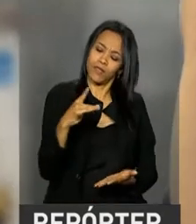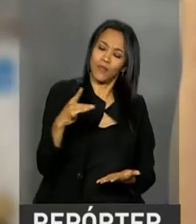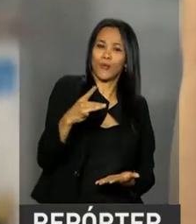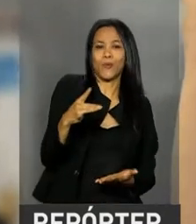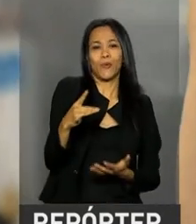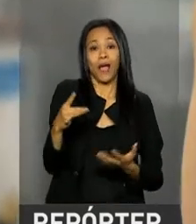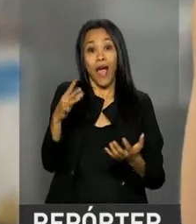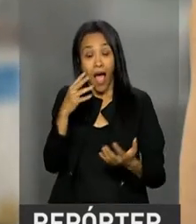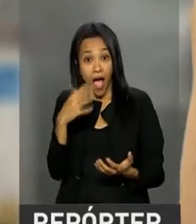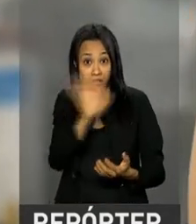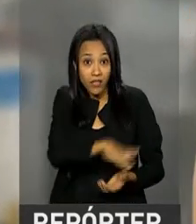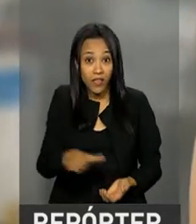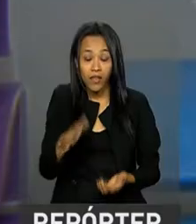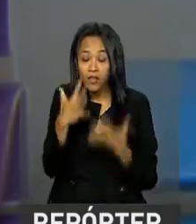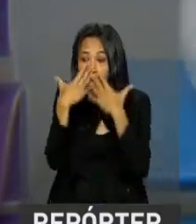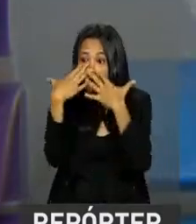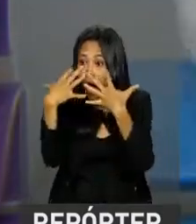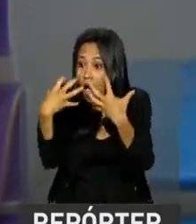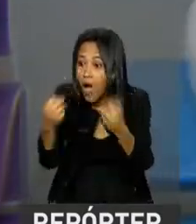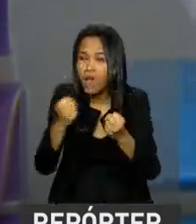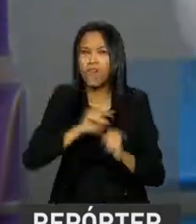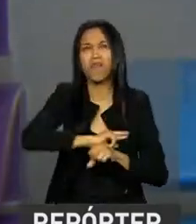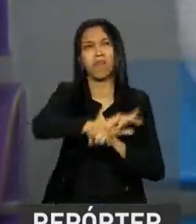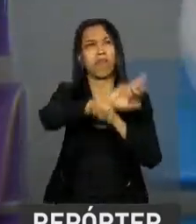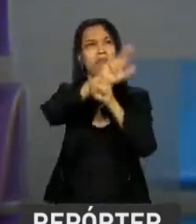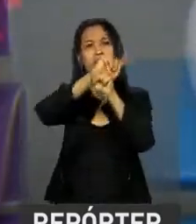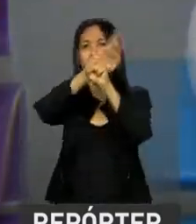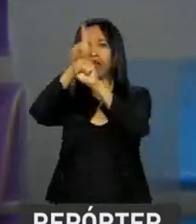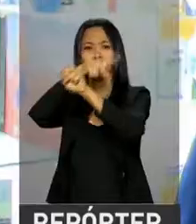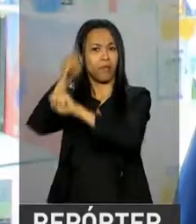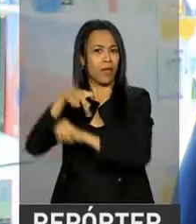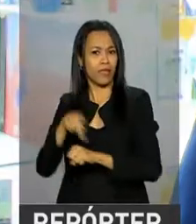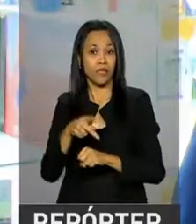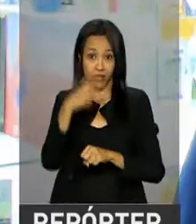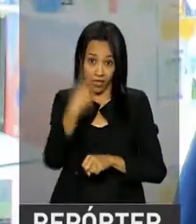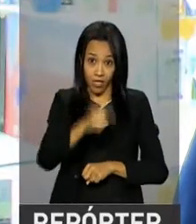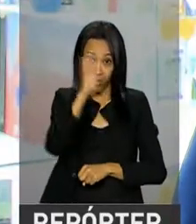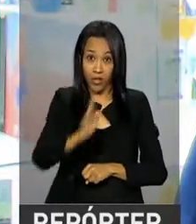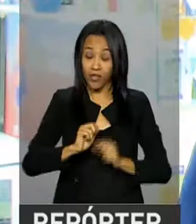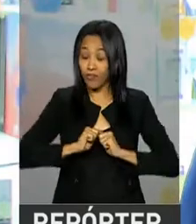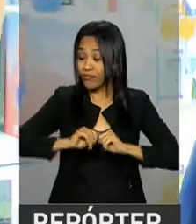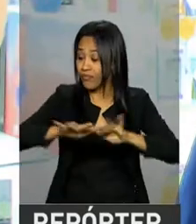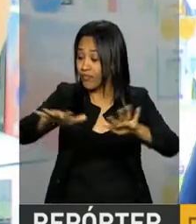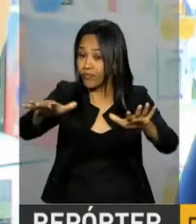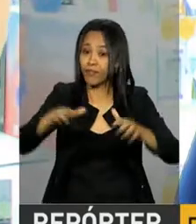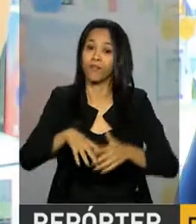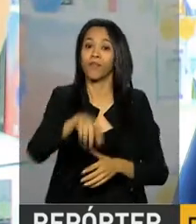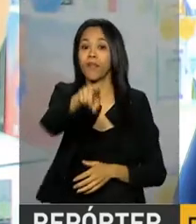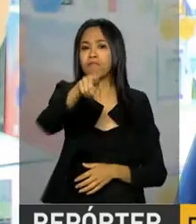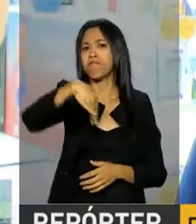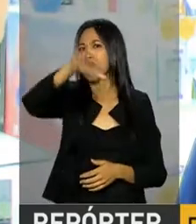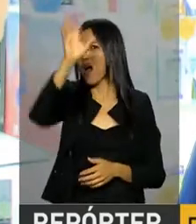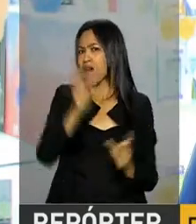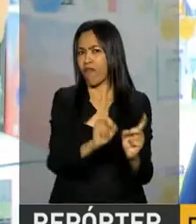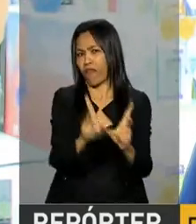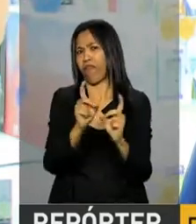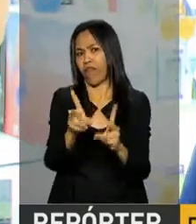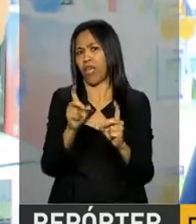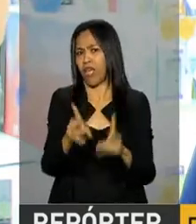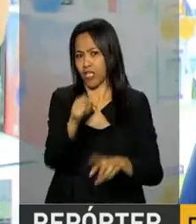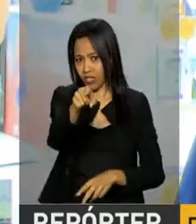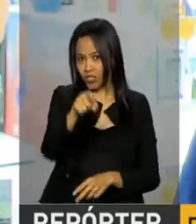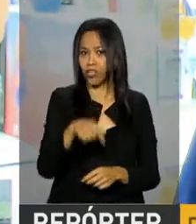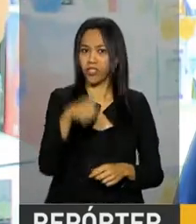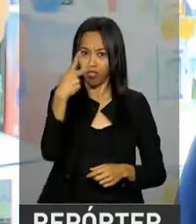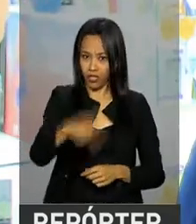conquistado crianças em vários países e já virou febre no Brasil. Hoje é um dos produtos que mais se vende na Feira dos Importados,